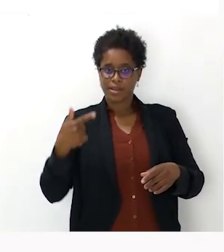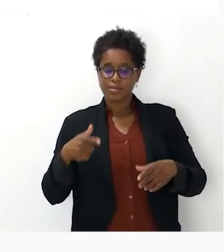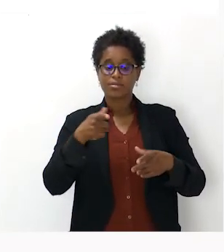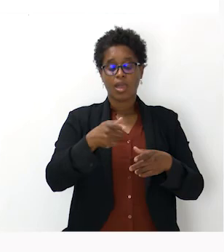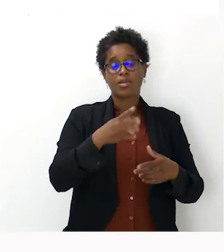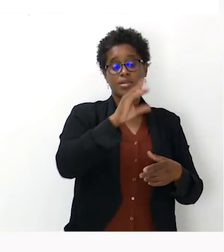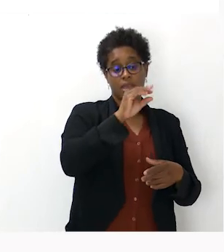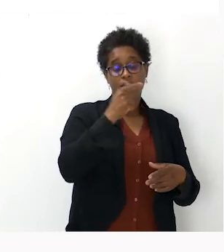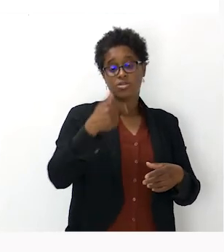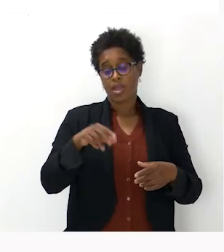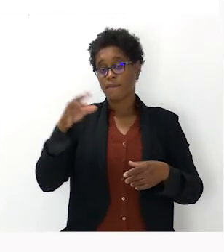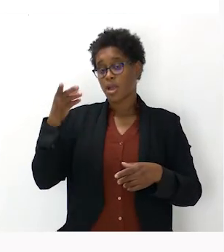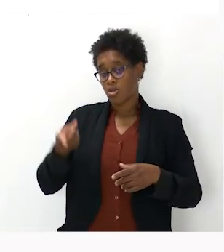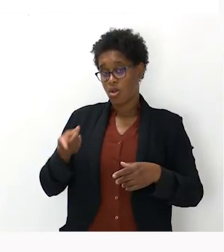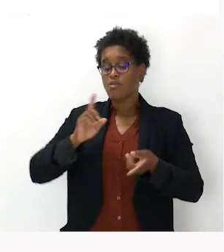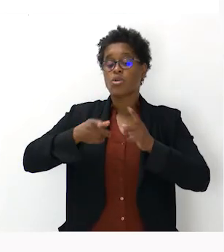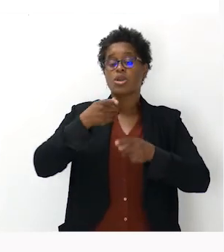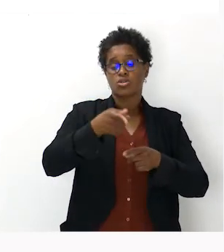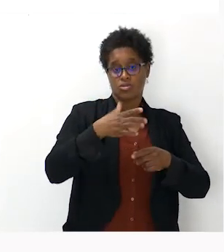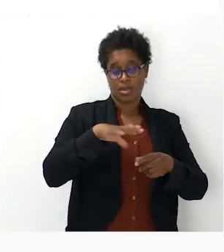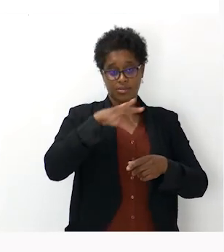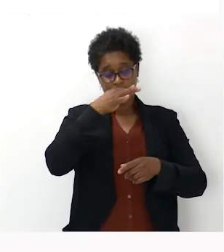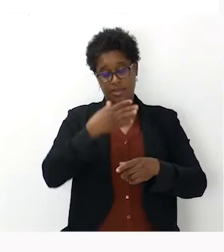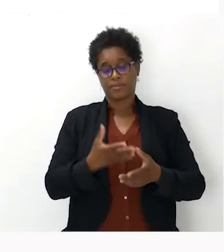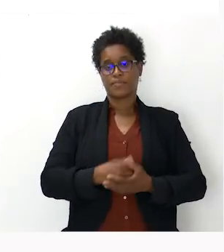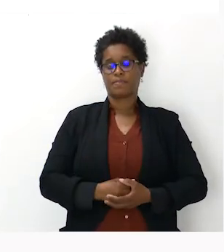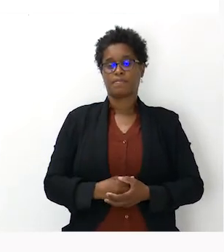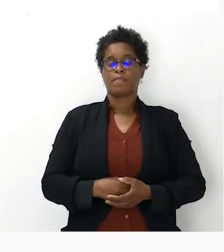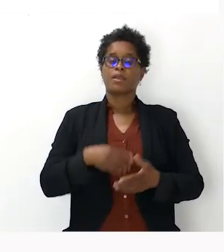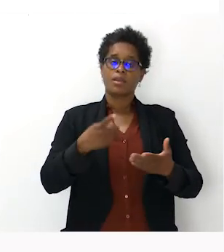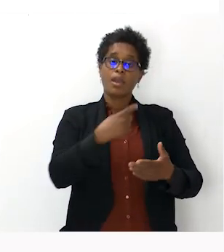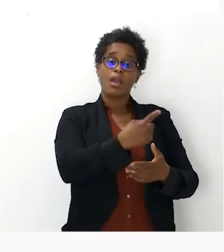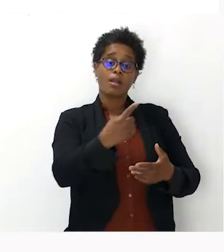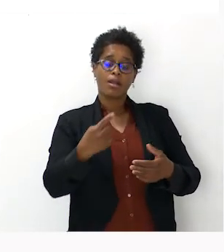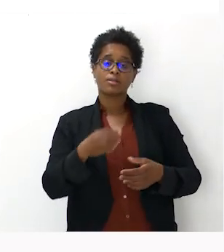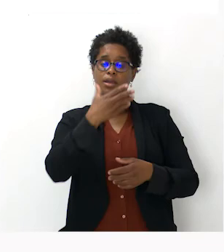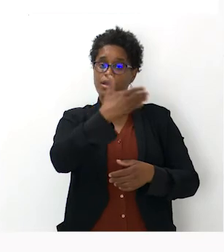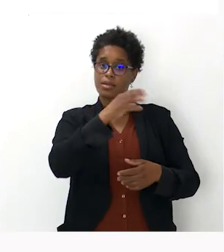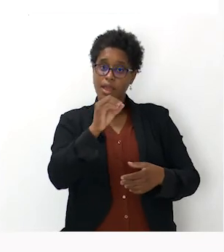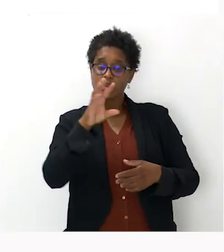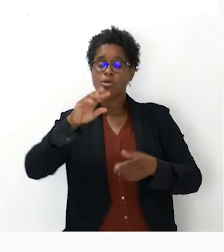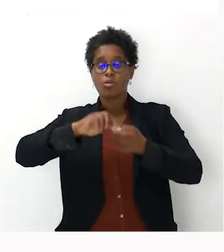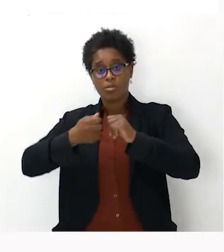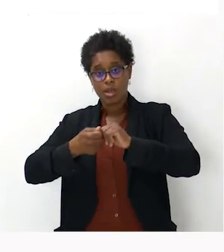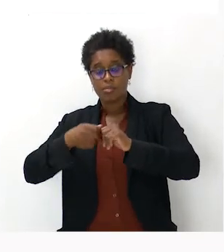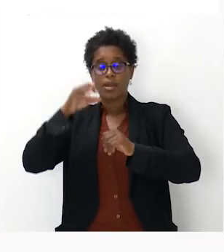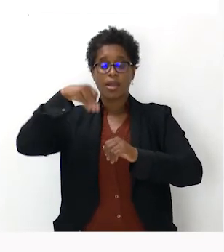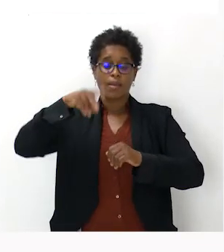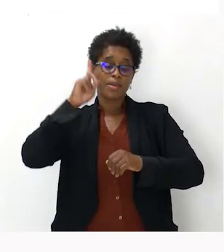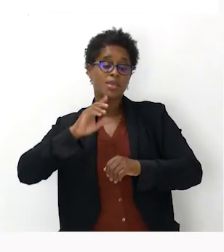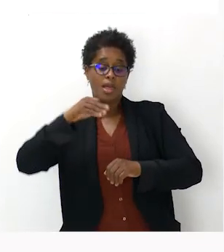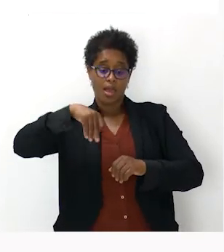O que isto quer dizer? Que em cada 10 problemas, a Paula